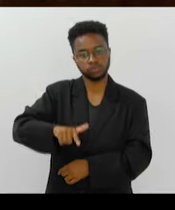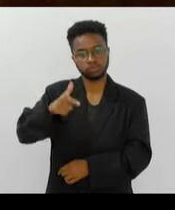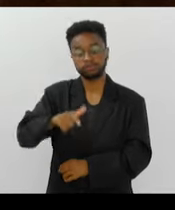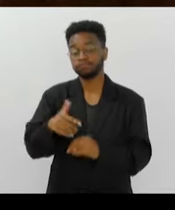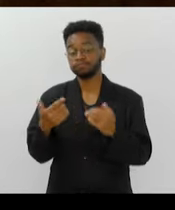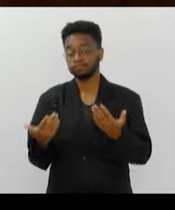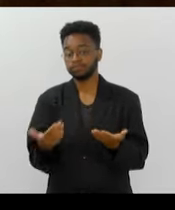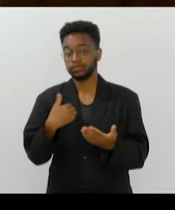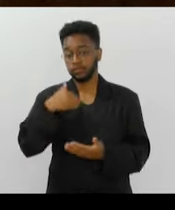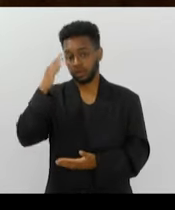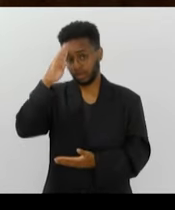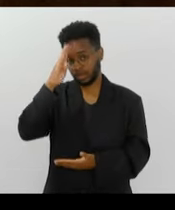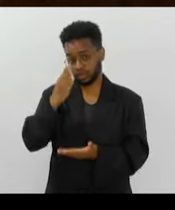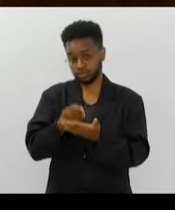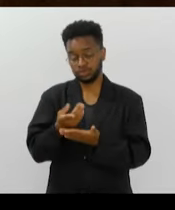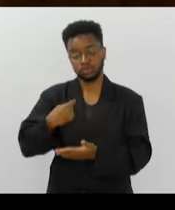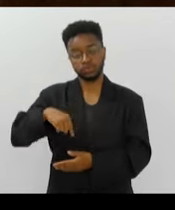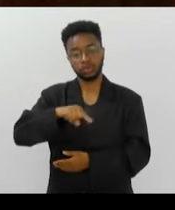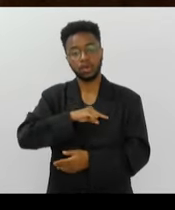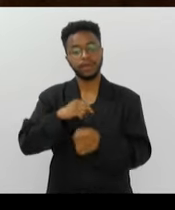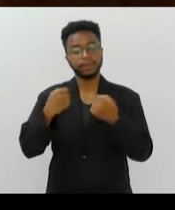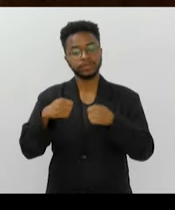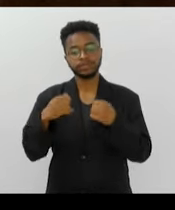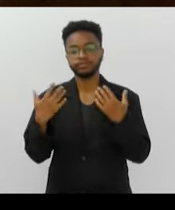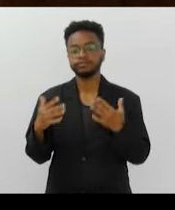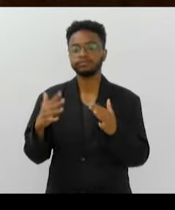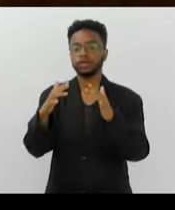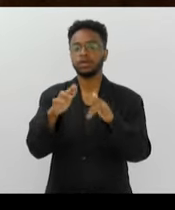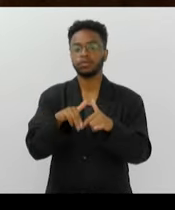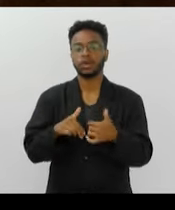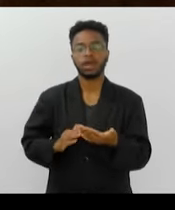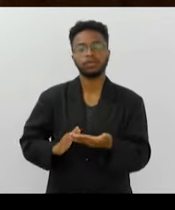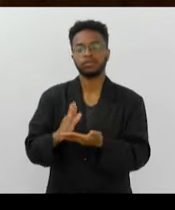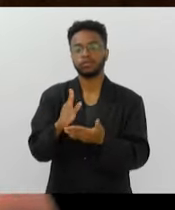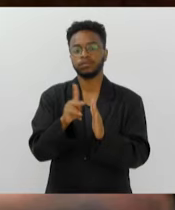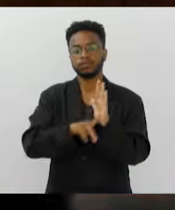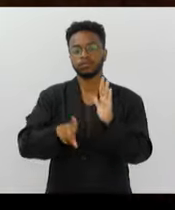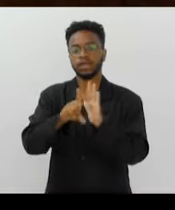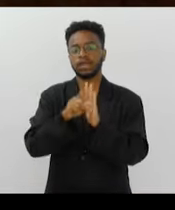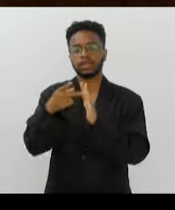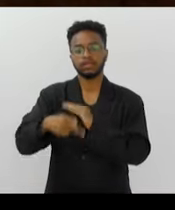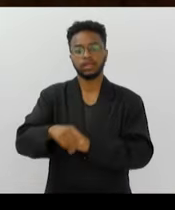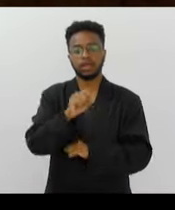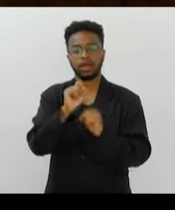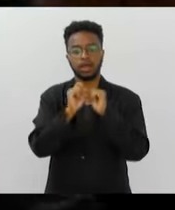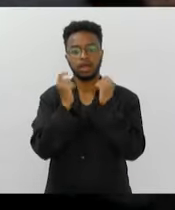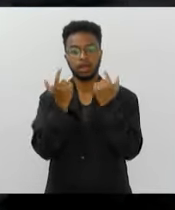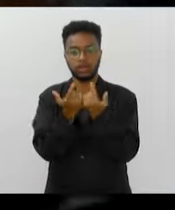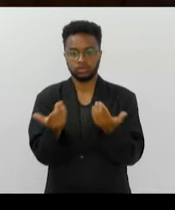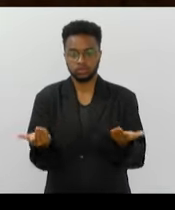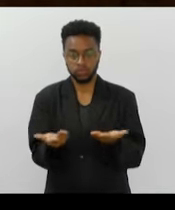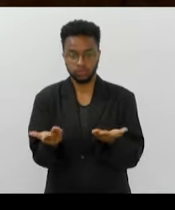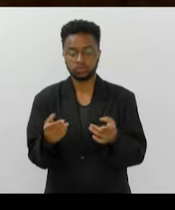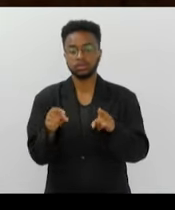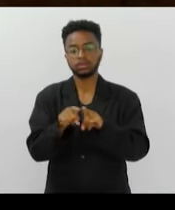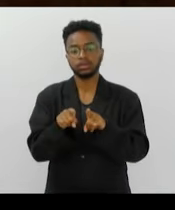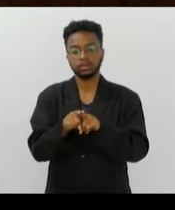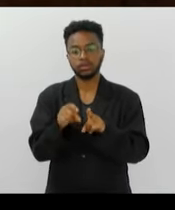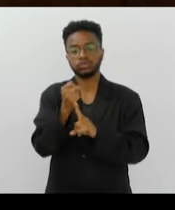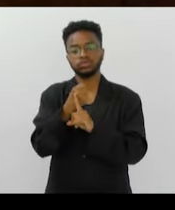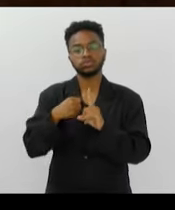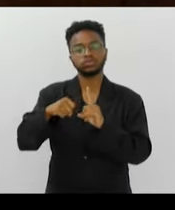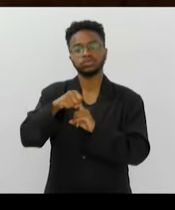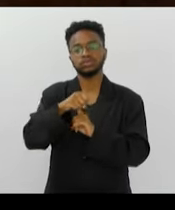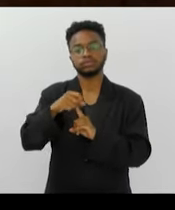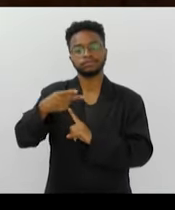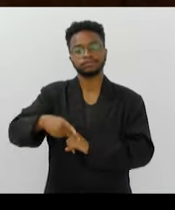nós temos que celebrar a aprovação desse projeto de lei aqui na Assembleia Legislativa hoje e o conjunto da sociedade